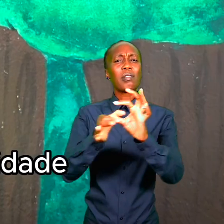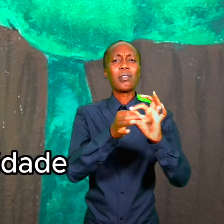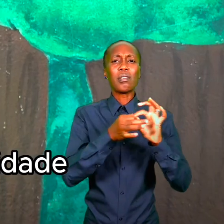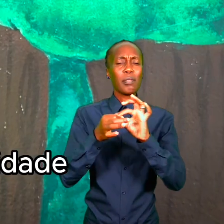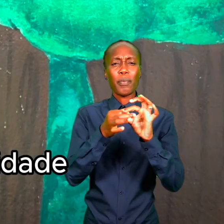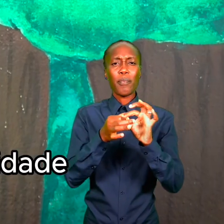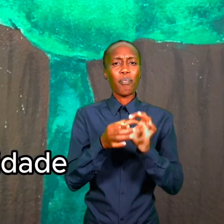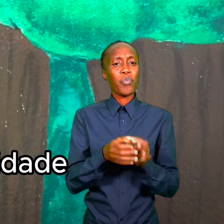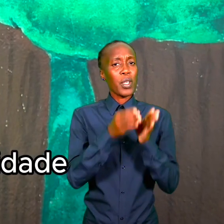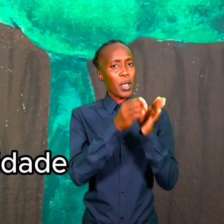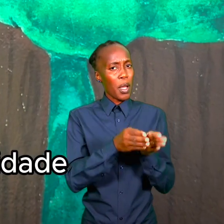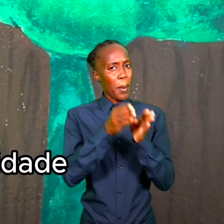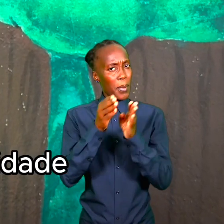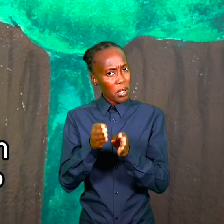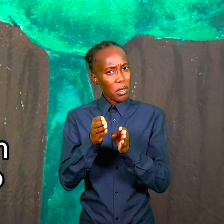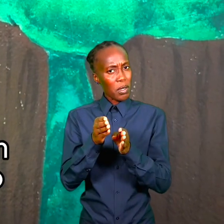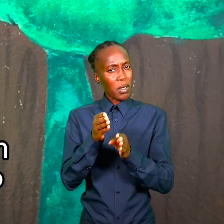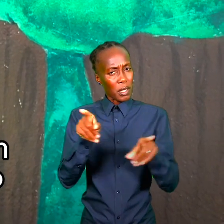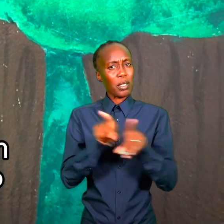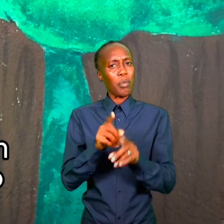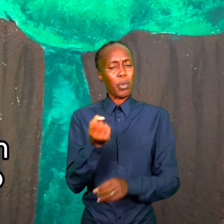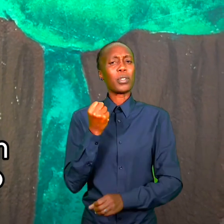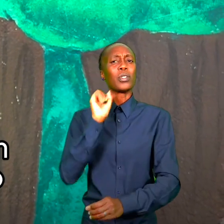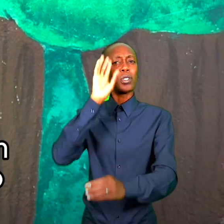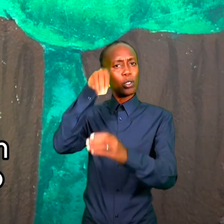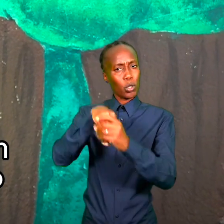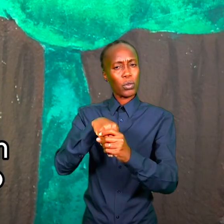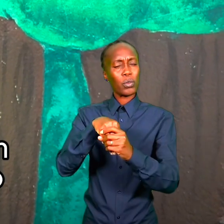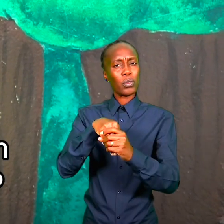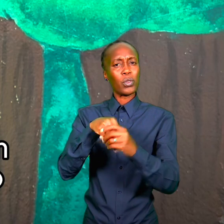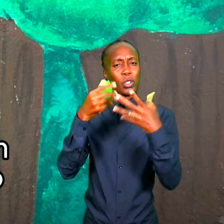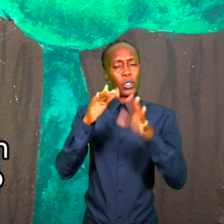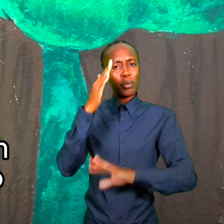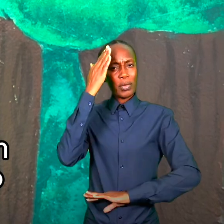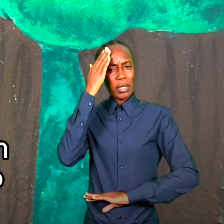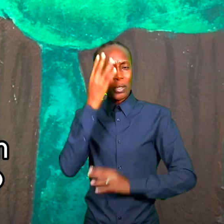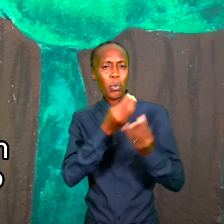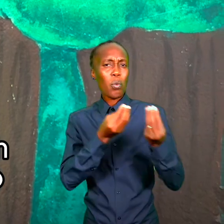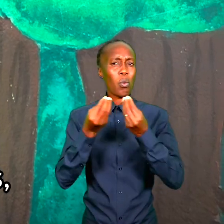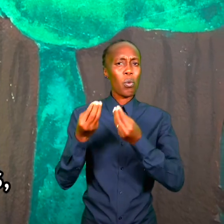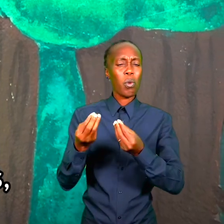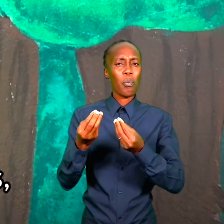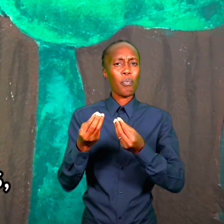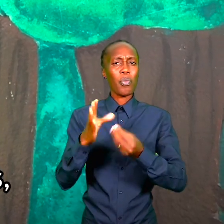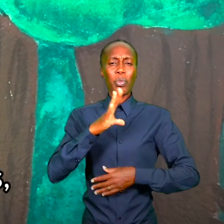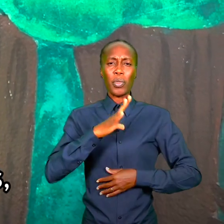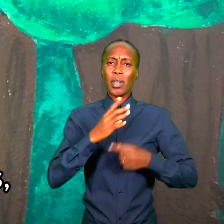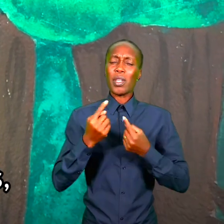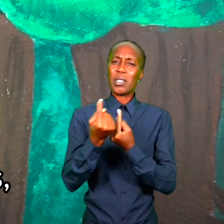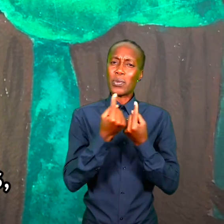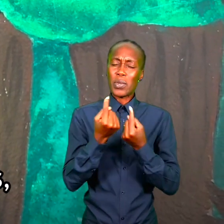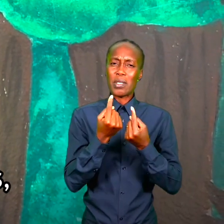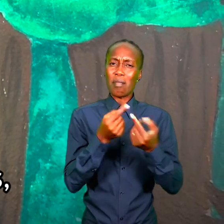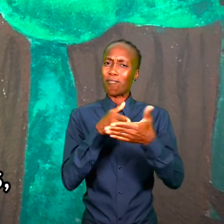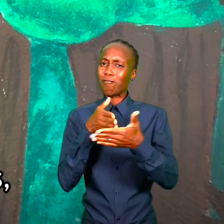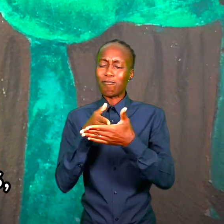quando existe esta oportunidade. As pessoas também que entram neste processo já entram